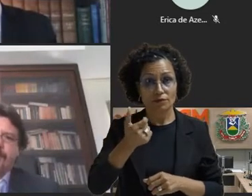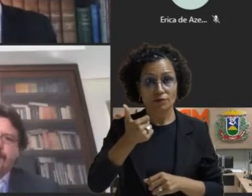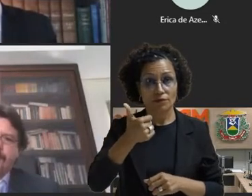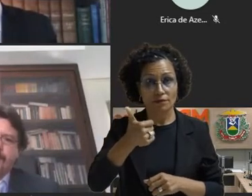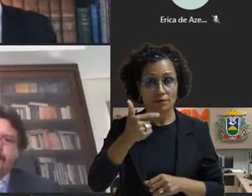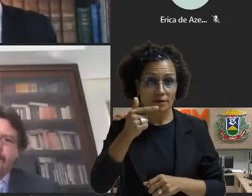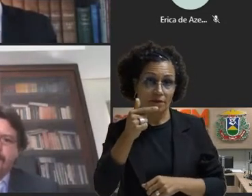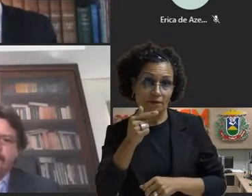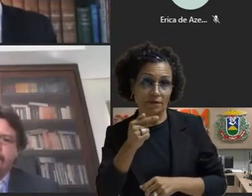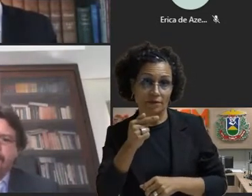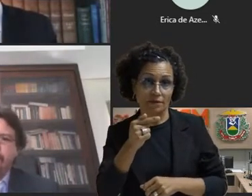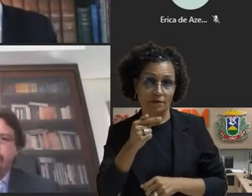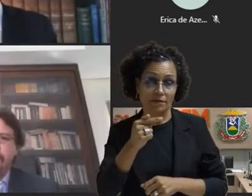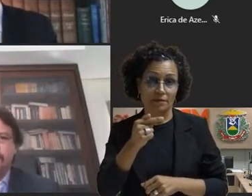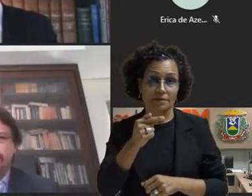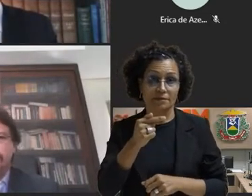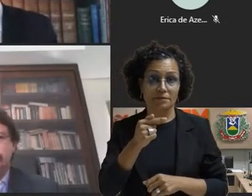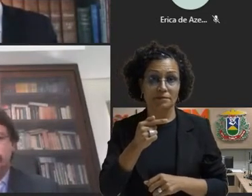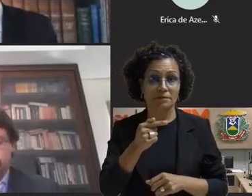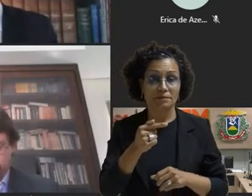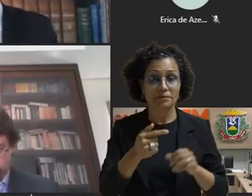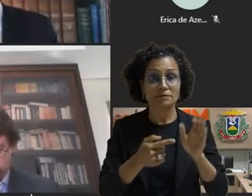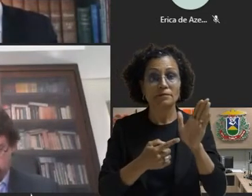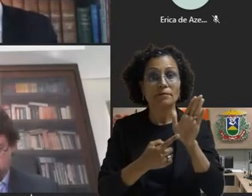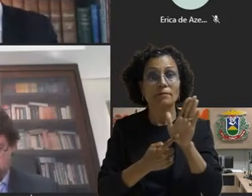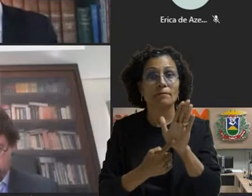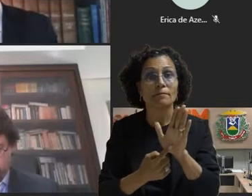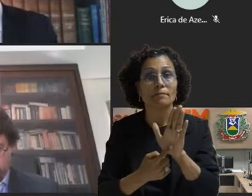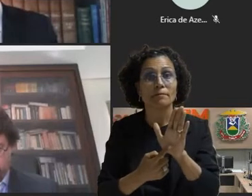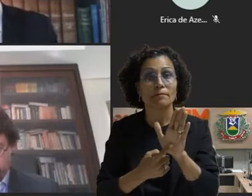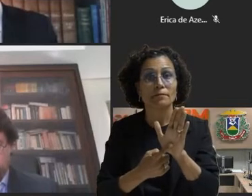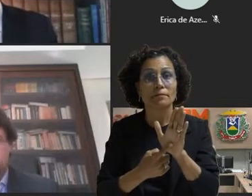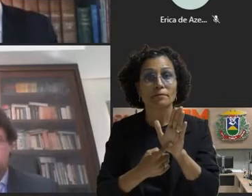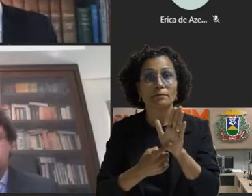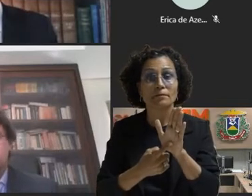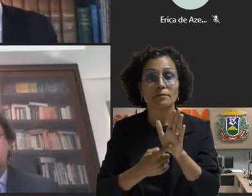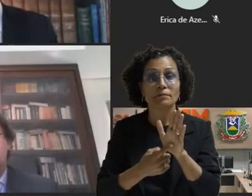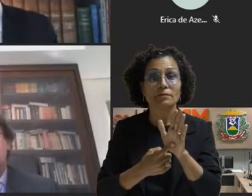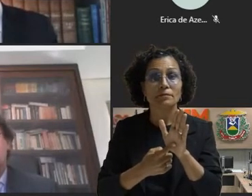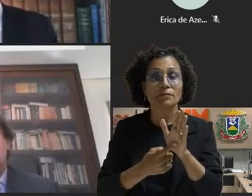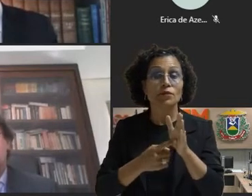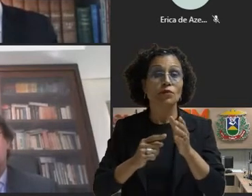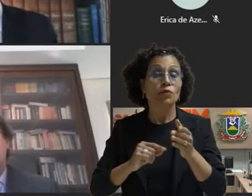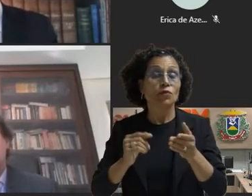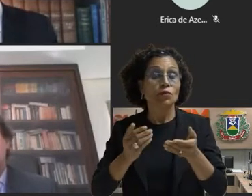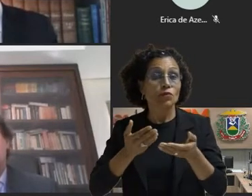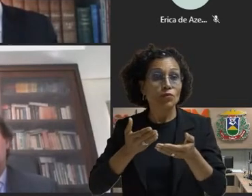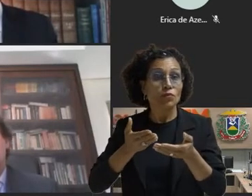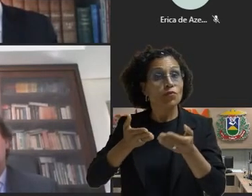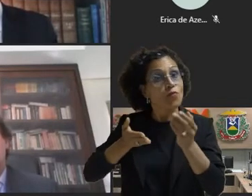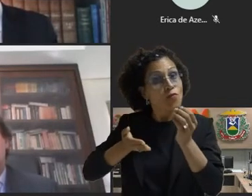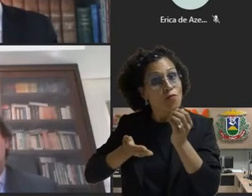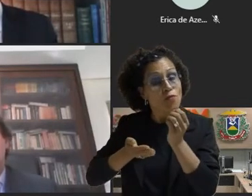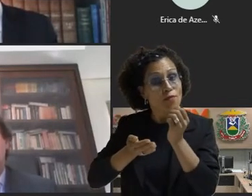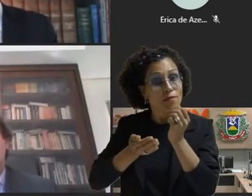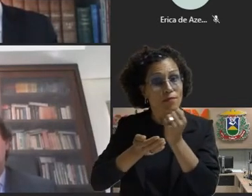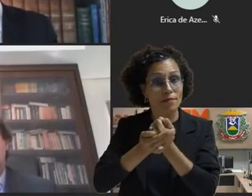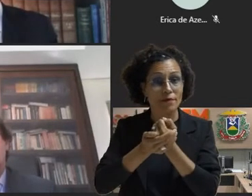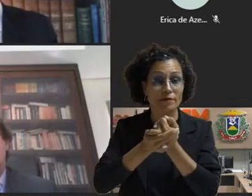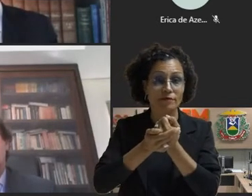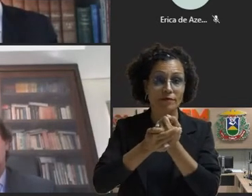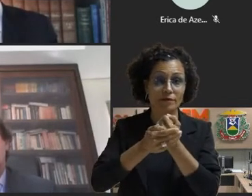009945-001-2017. O parecer de Domingos foi pela homologação do arquivamento e eu queria invocar o